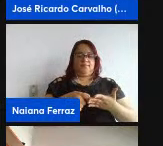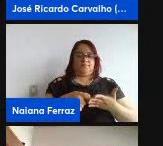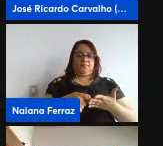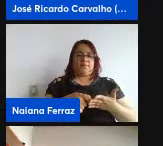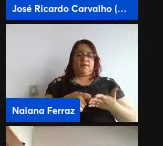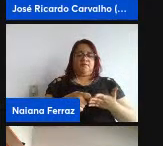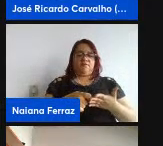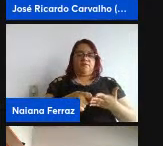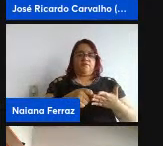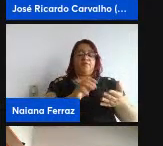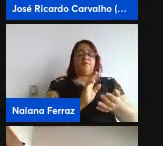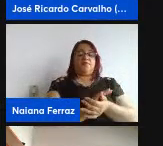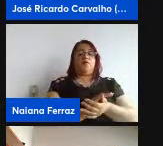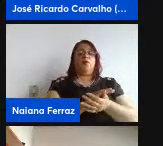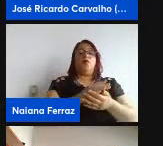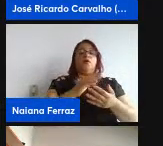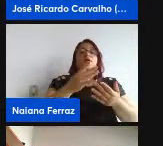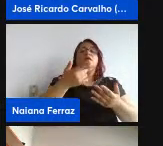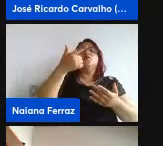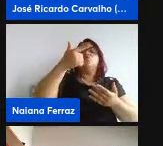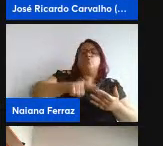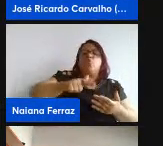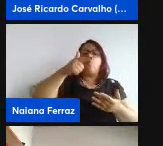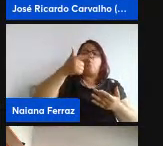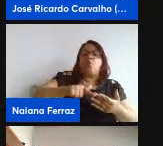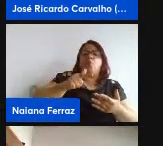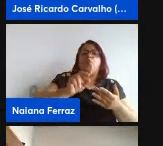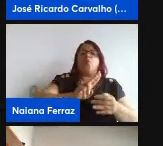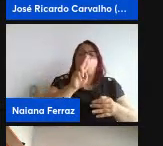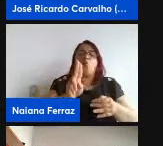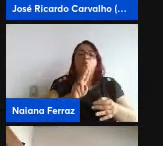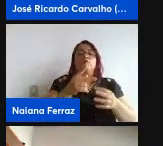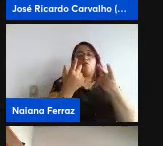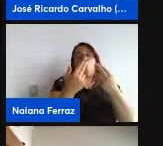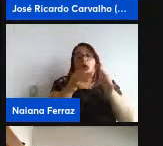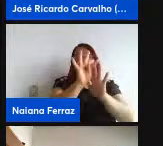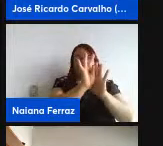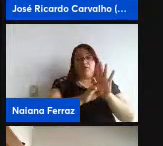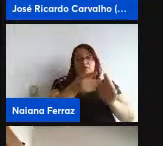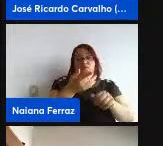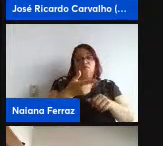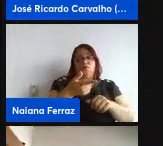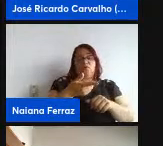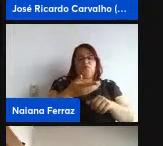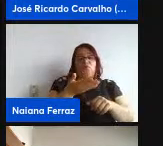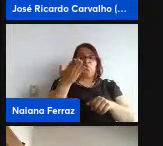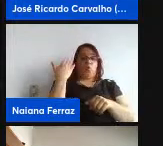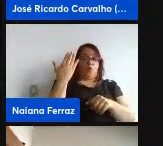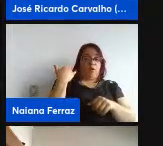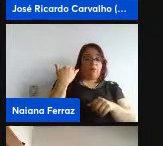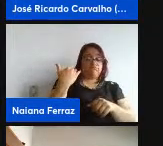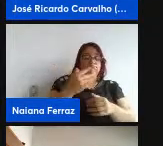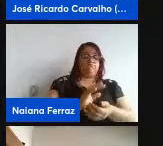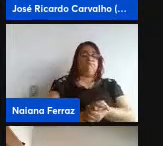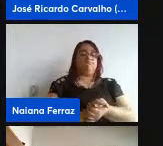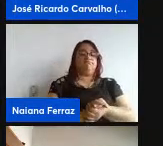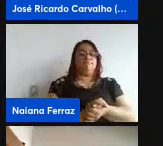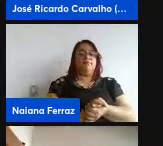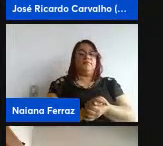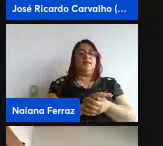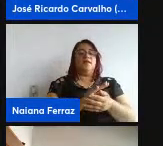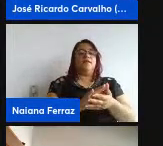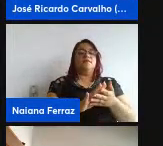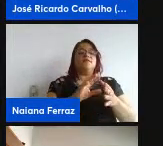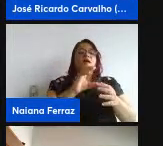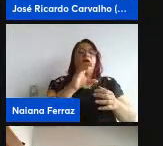com o mesmo tipo de recorrência do texto anterior, né? Que era a conjunção E de